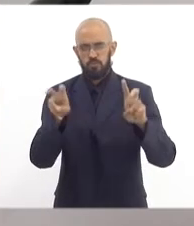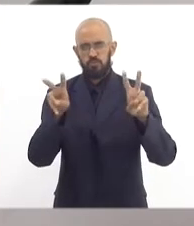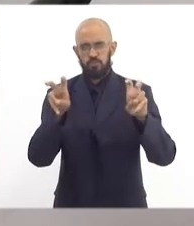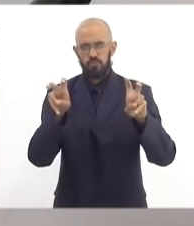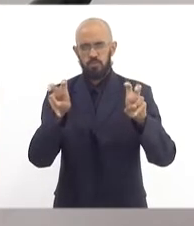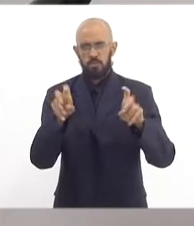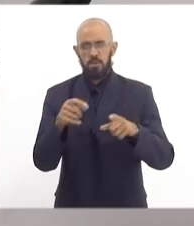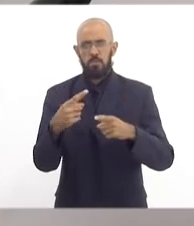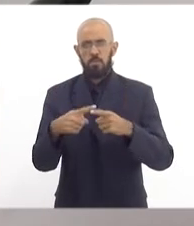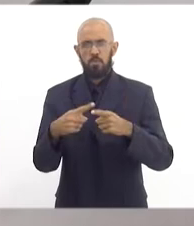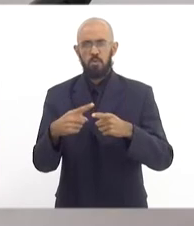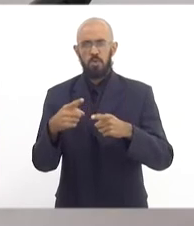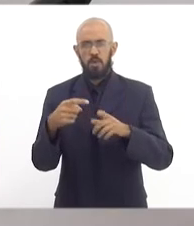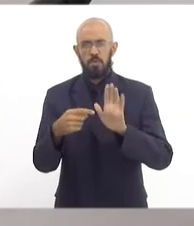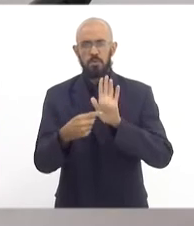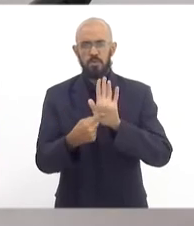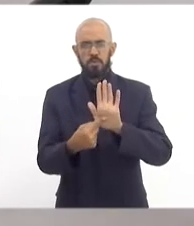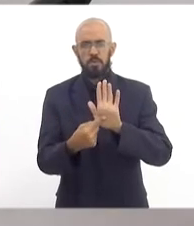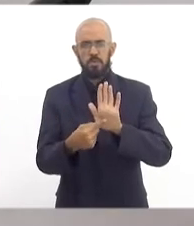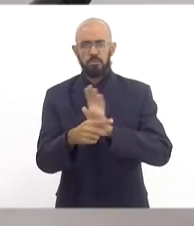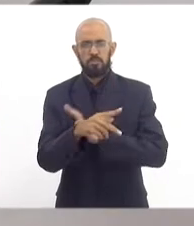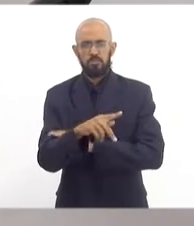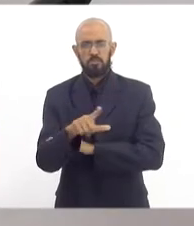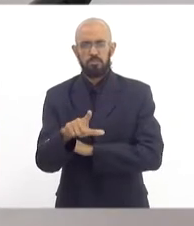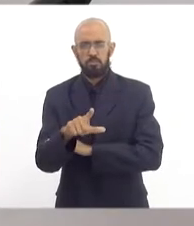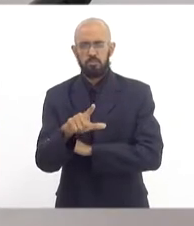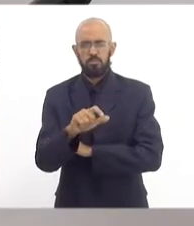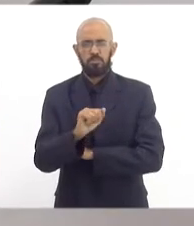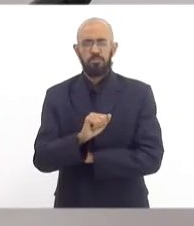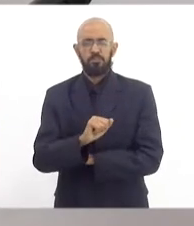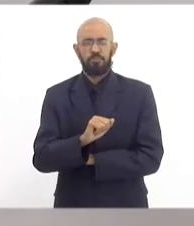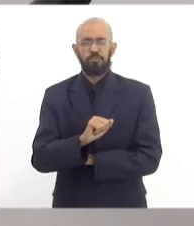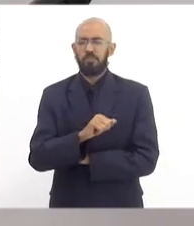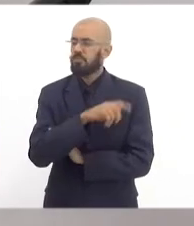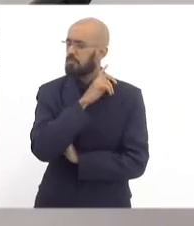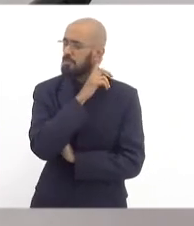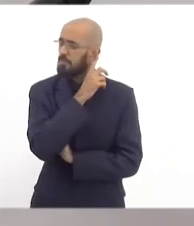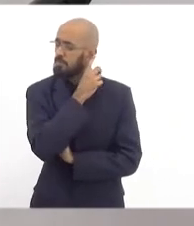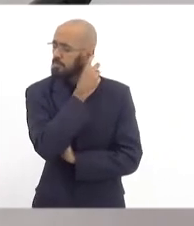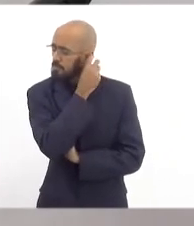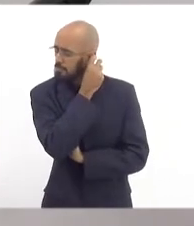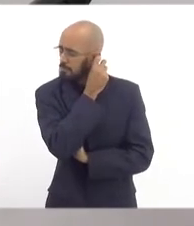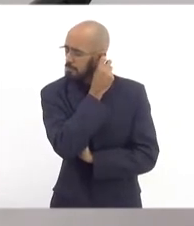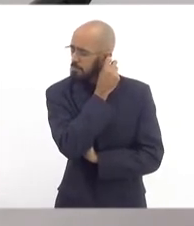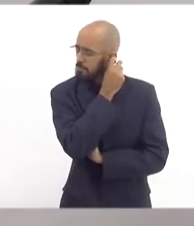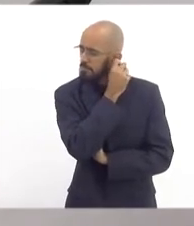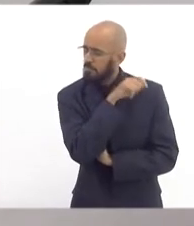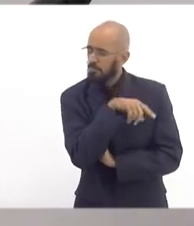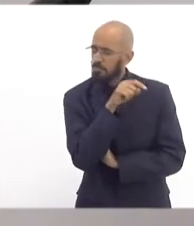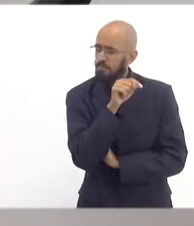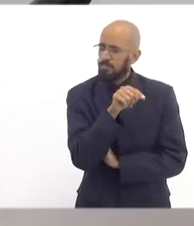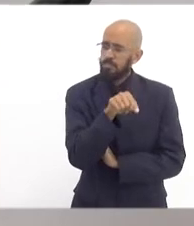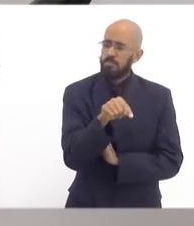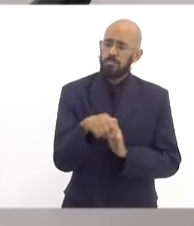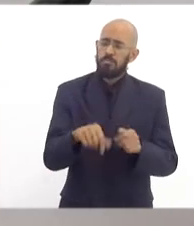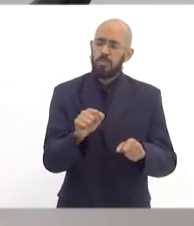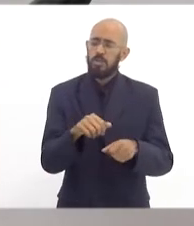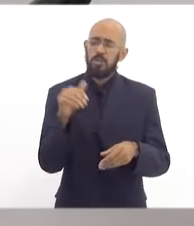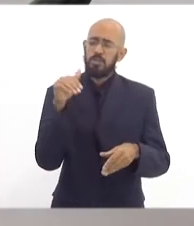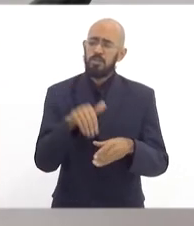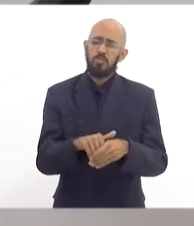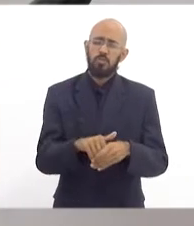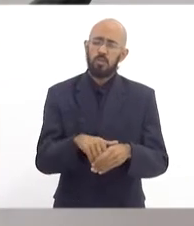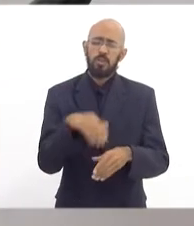por que apresentamos esse projeto de leite Oi e ele tá transmitando em